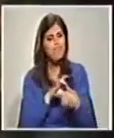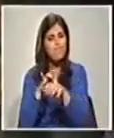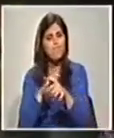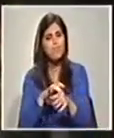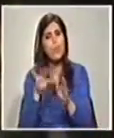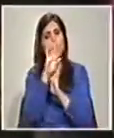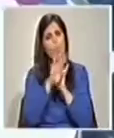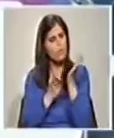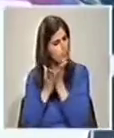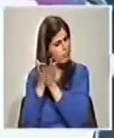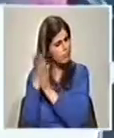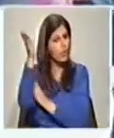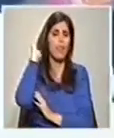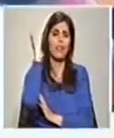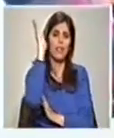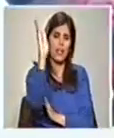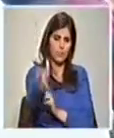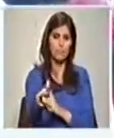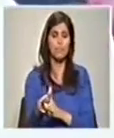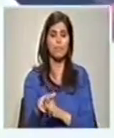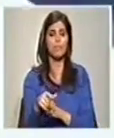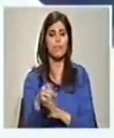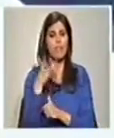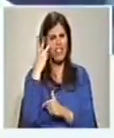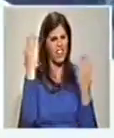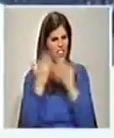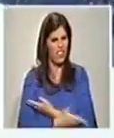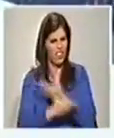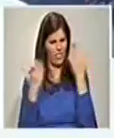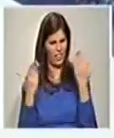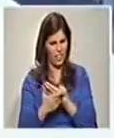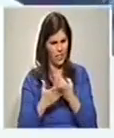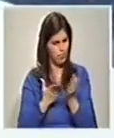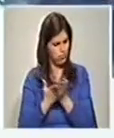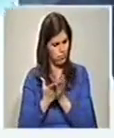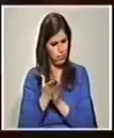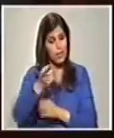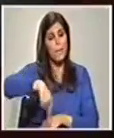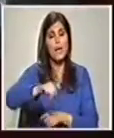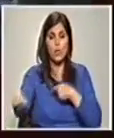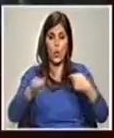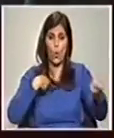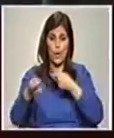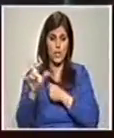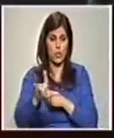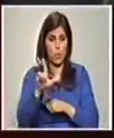emissão contínua, em direto, durante três longos dias, a partir da Praça do Comércio.